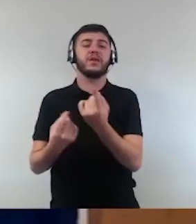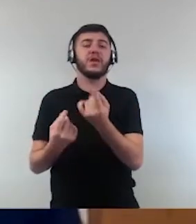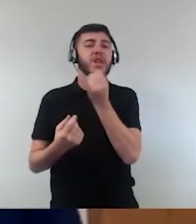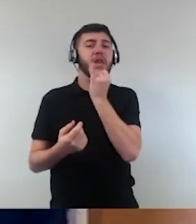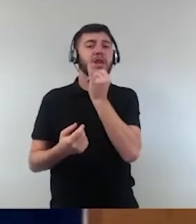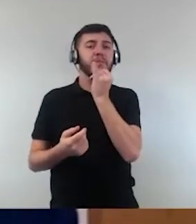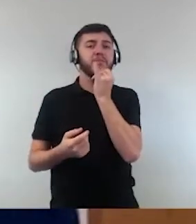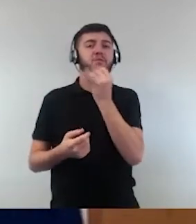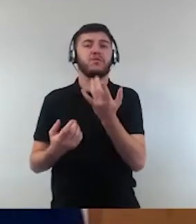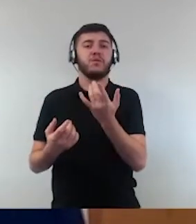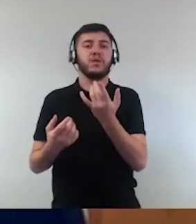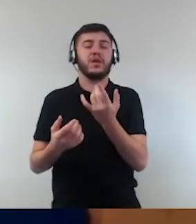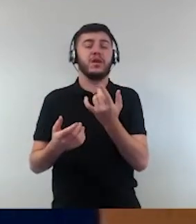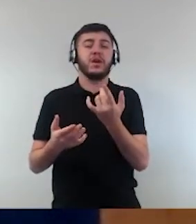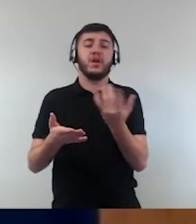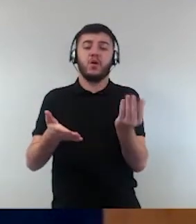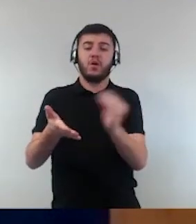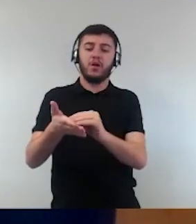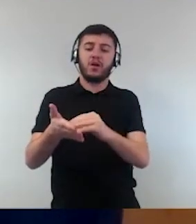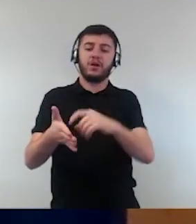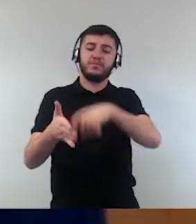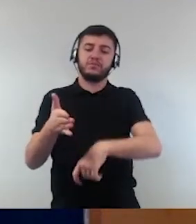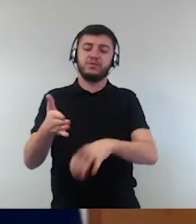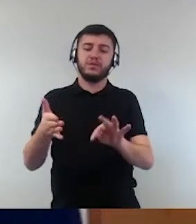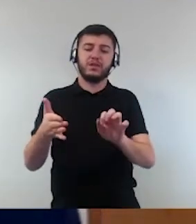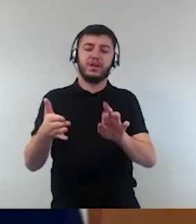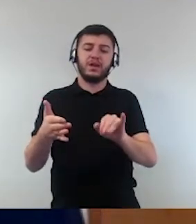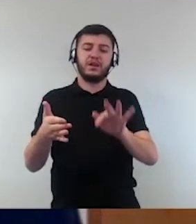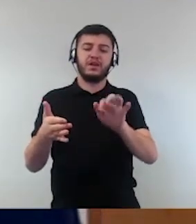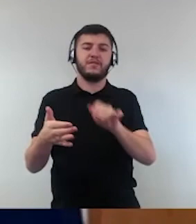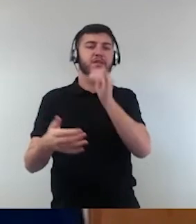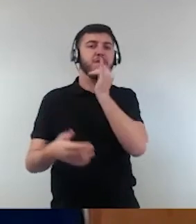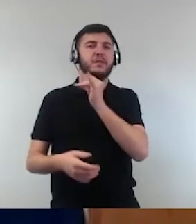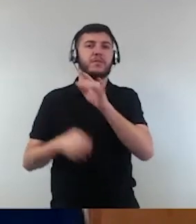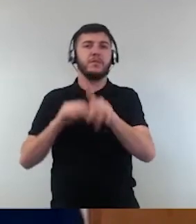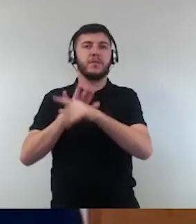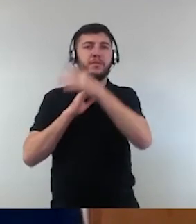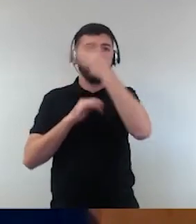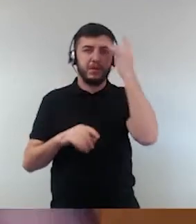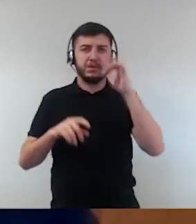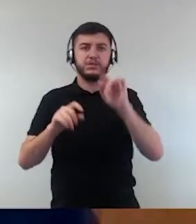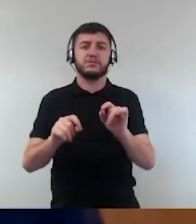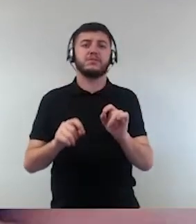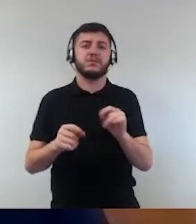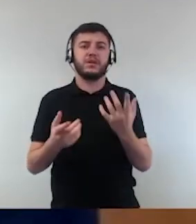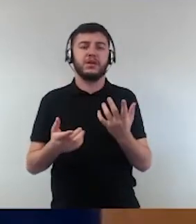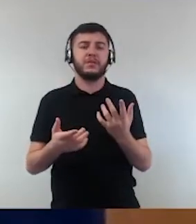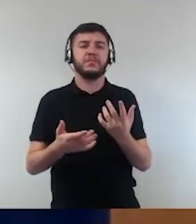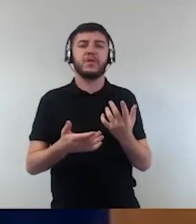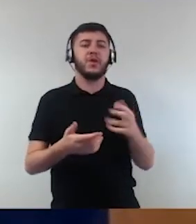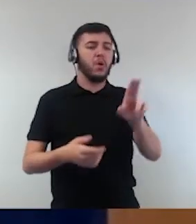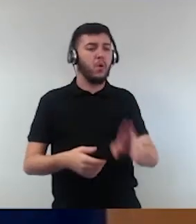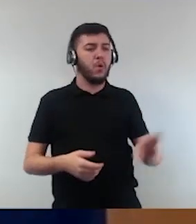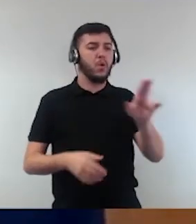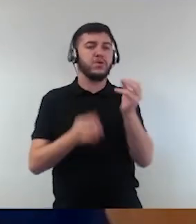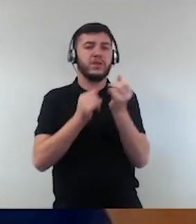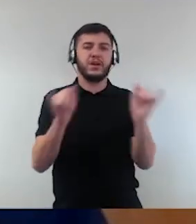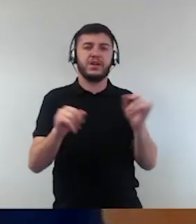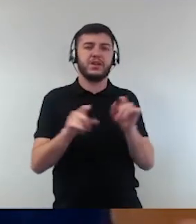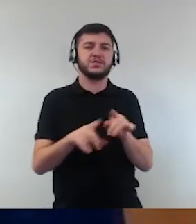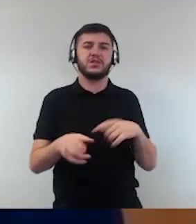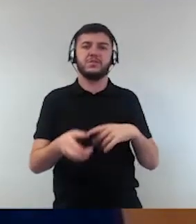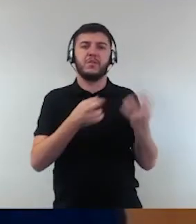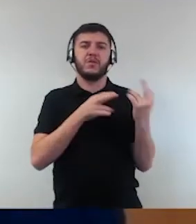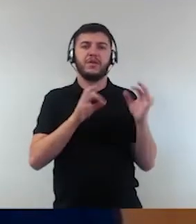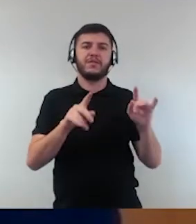ter aumento tarifário simplesmente. A gente não consegue, o consumidor na ponta também não consegue arcar com isso. O Estado não consegue arcar com as